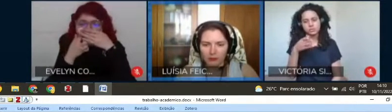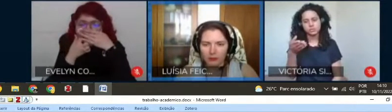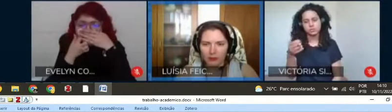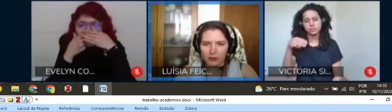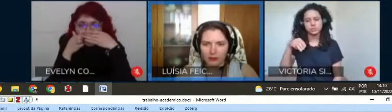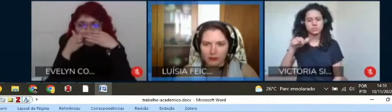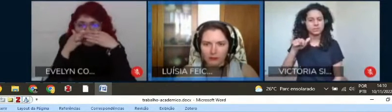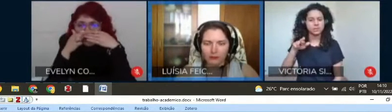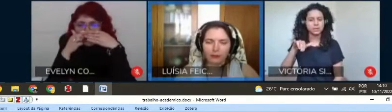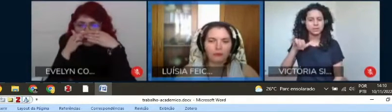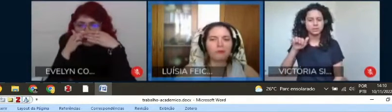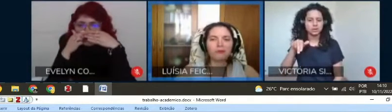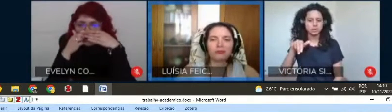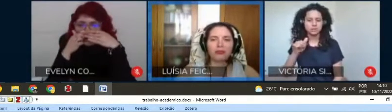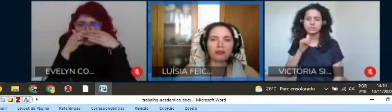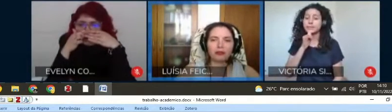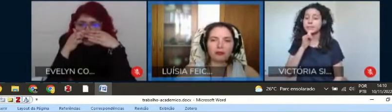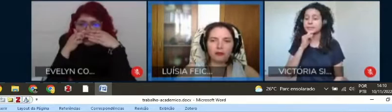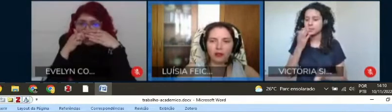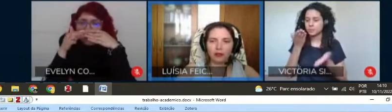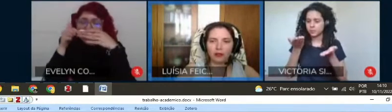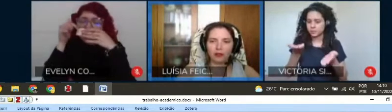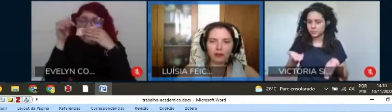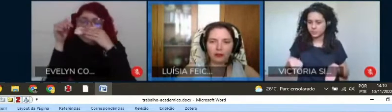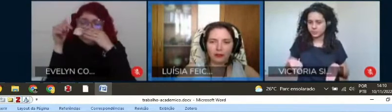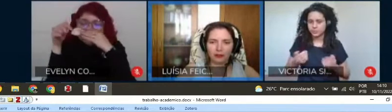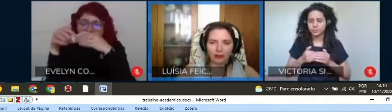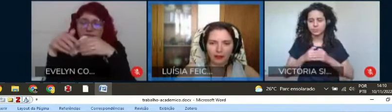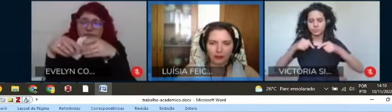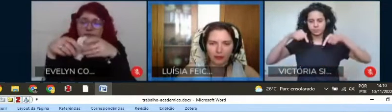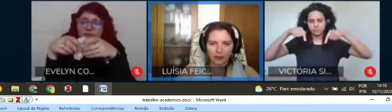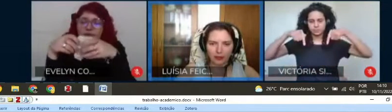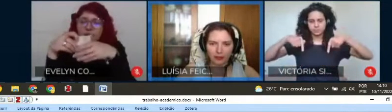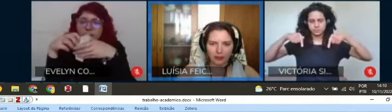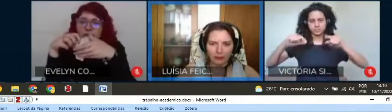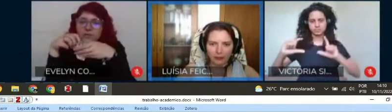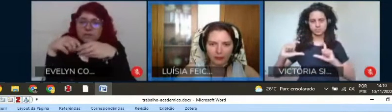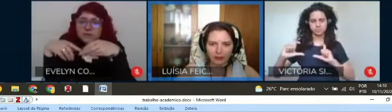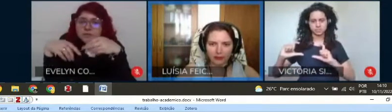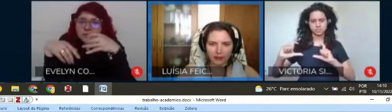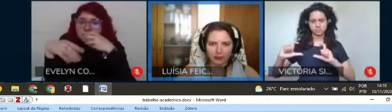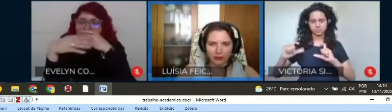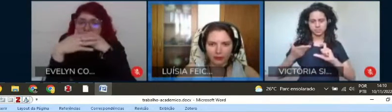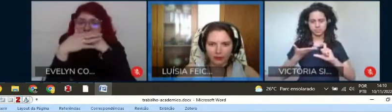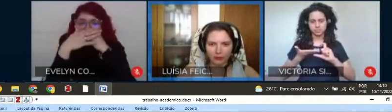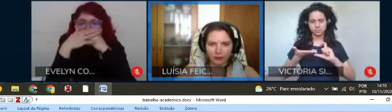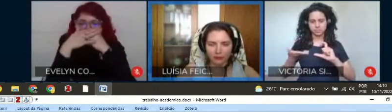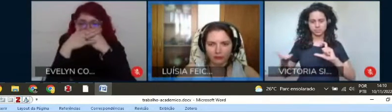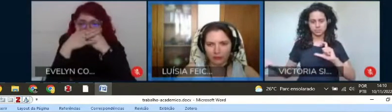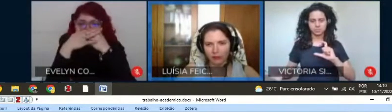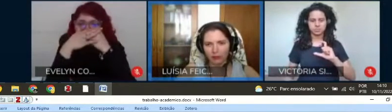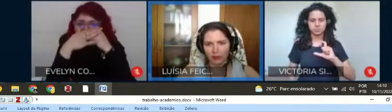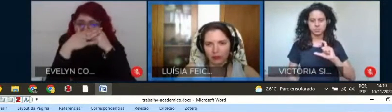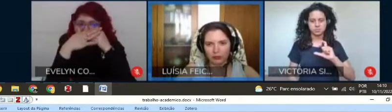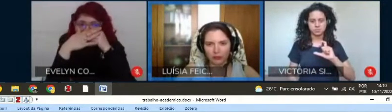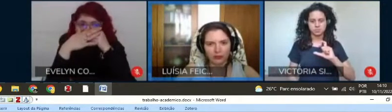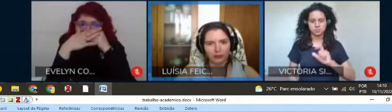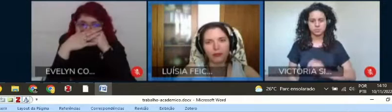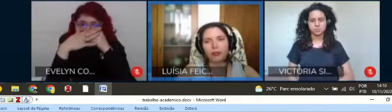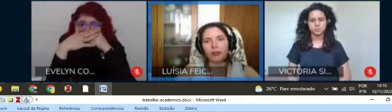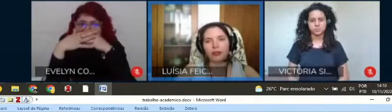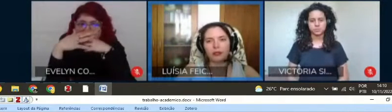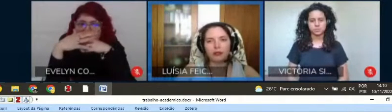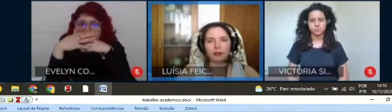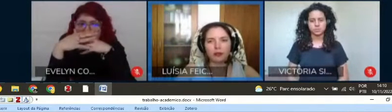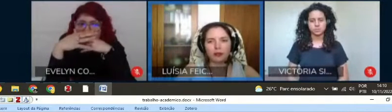Marina Lentz. Então, que daí eu venho aqui também, posso dizer, é o orientador. Daí eu corrijo para